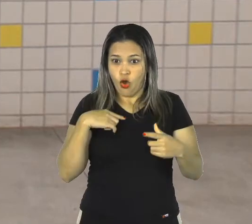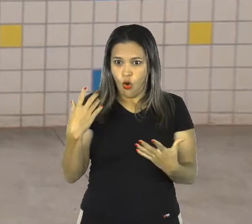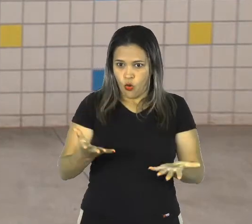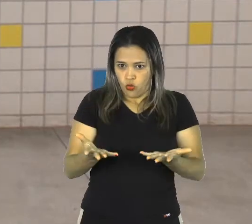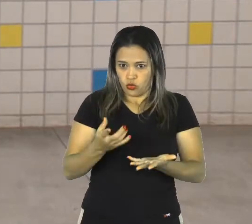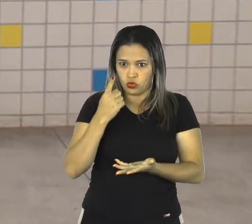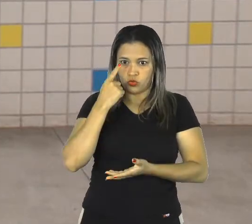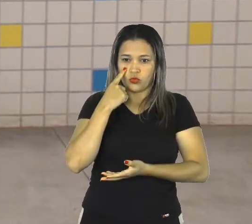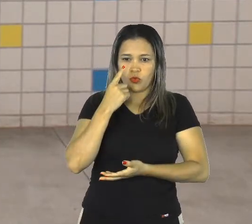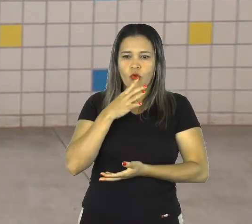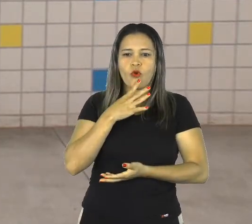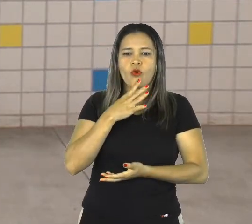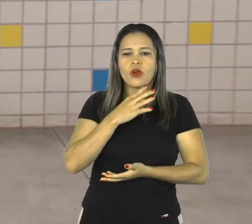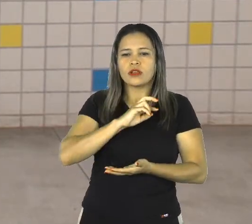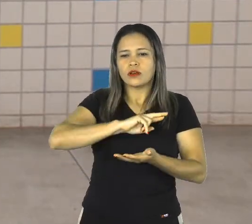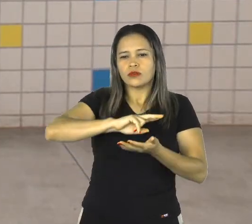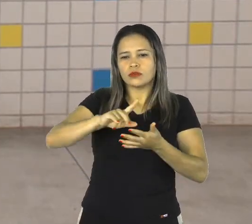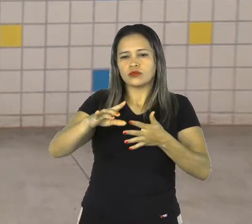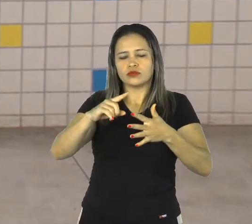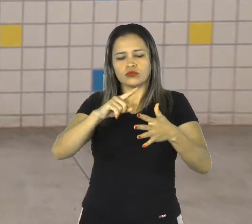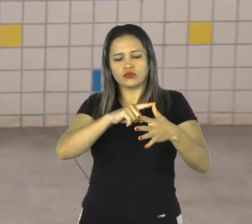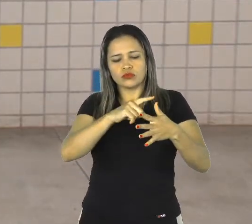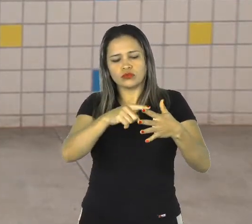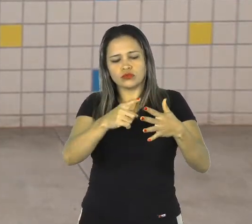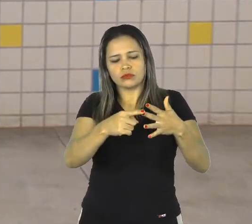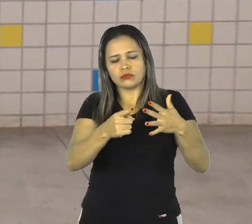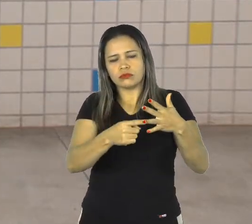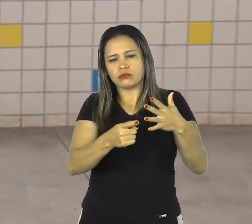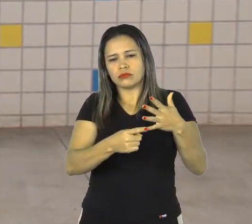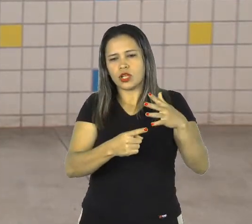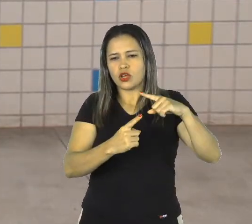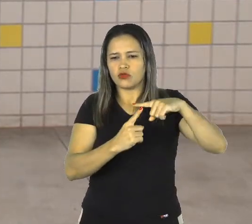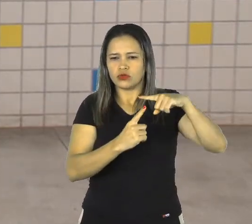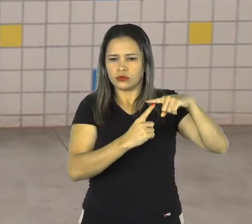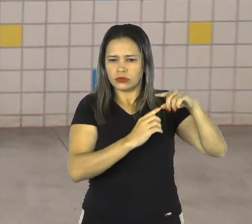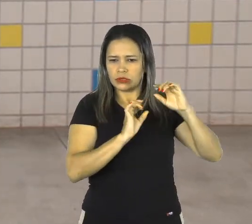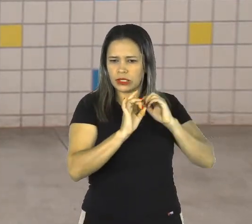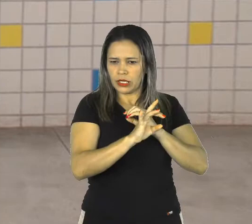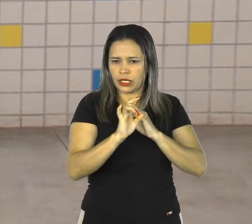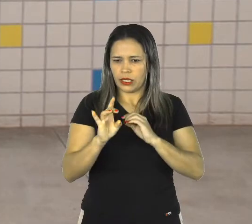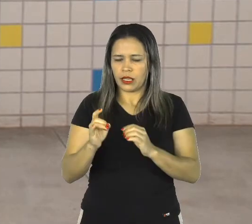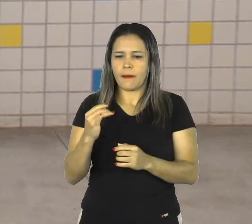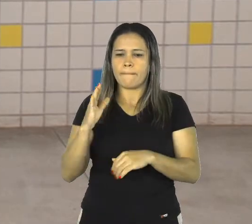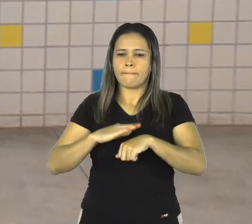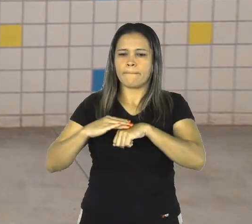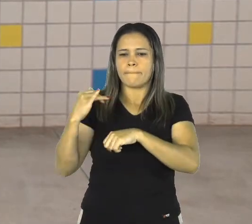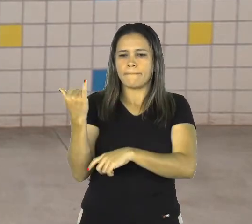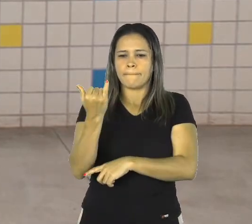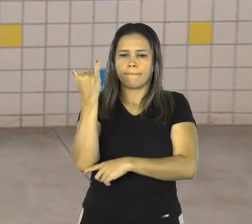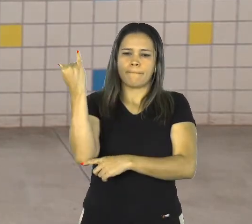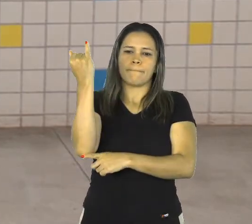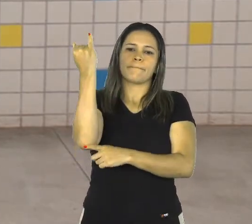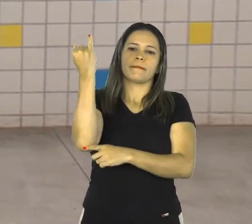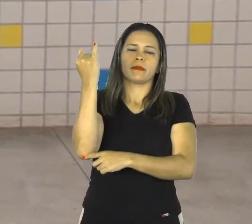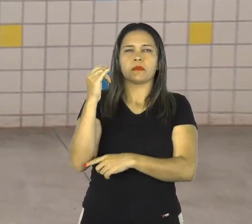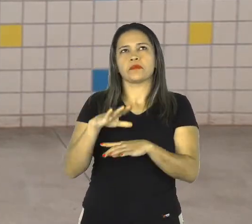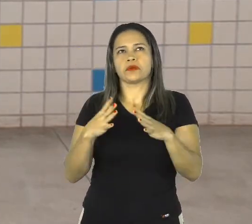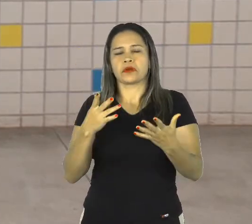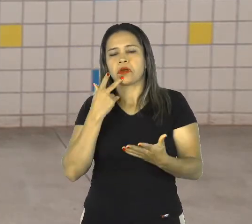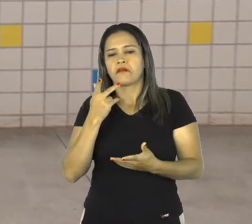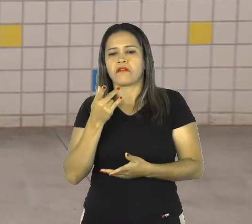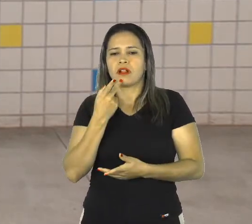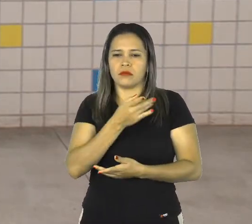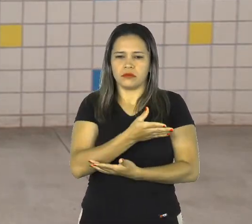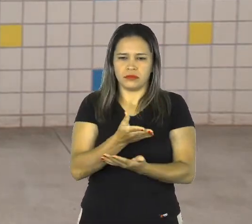delas e algumas funções de cada uma das estruturas que compõem o nosso olho. As mais importantes, pelo menos, que eu quero enfatizar para